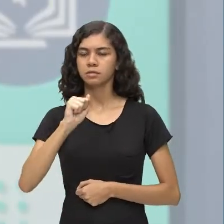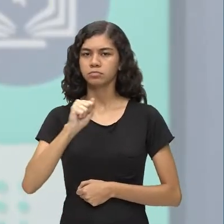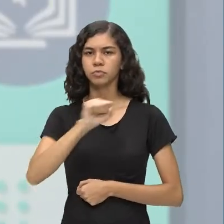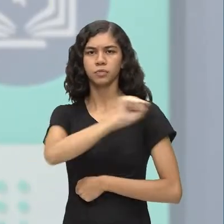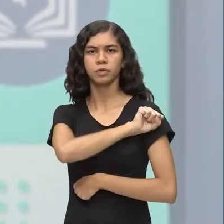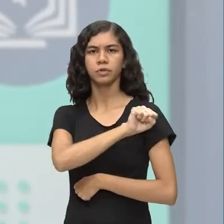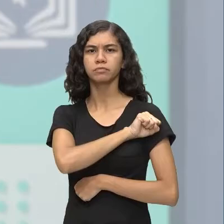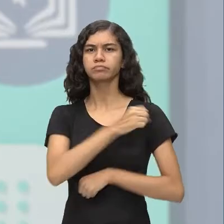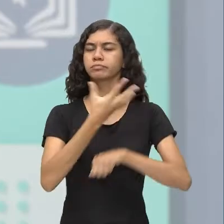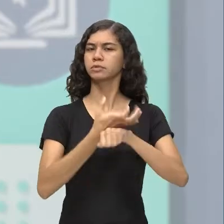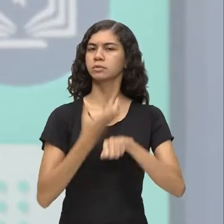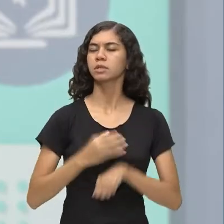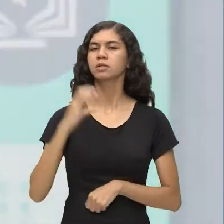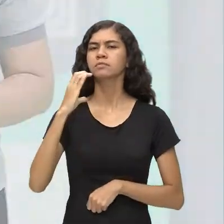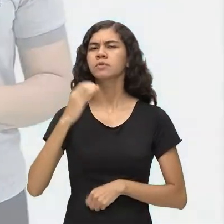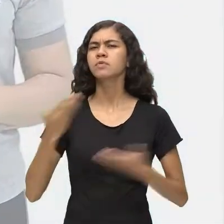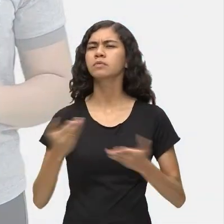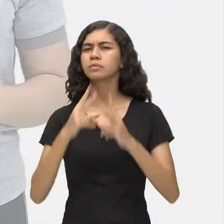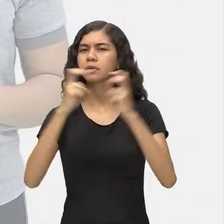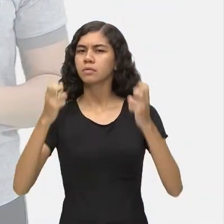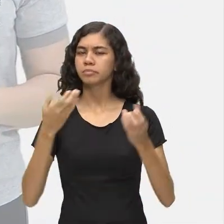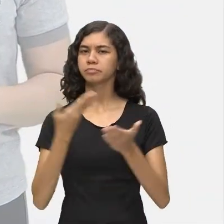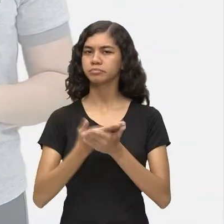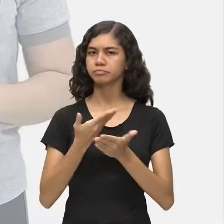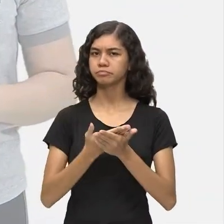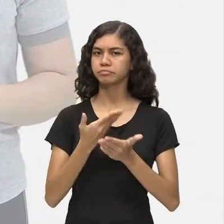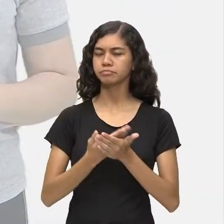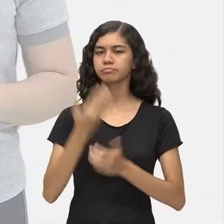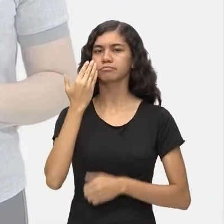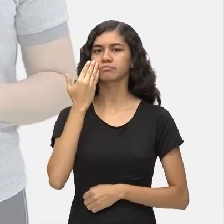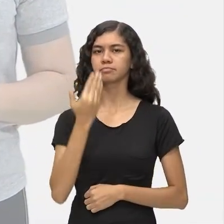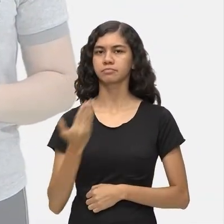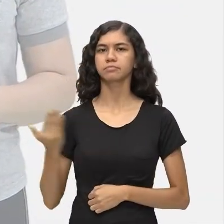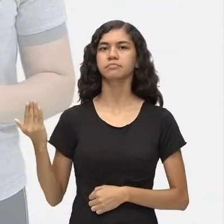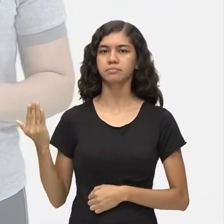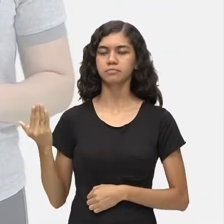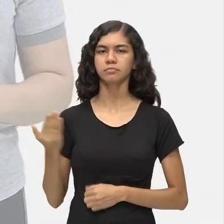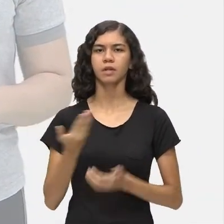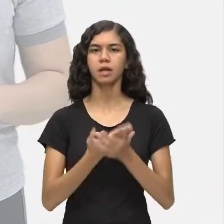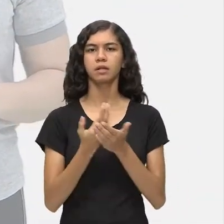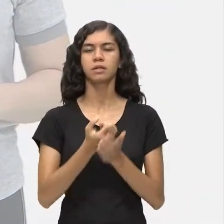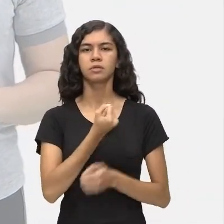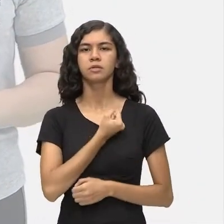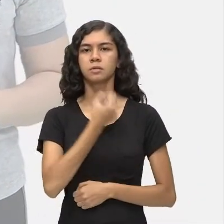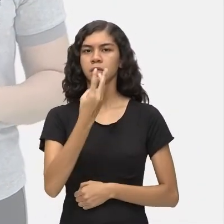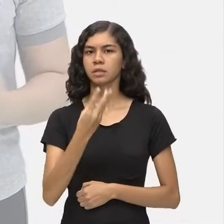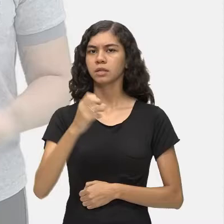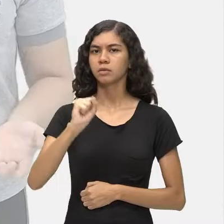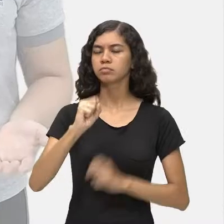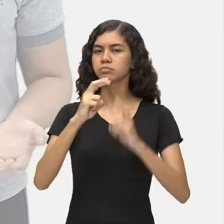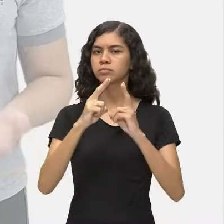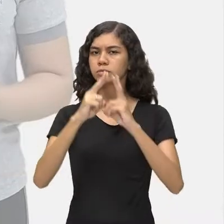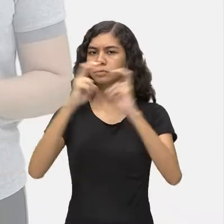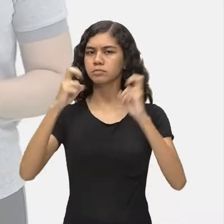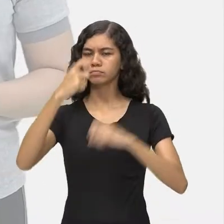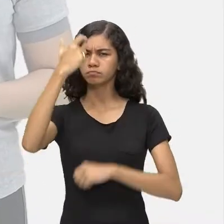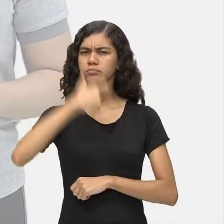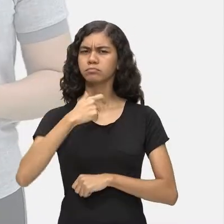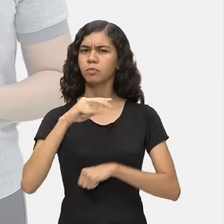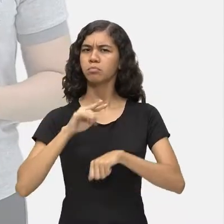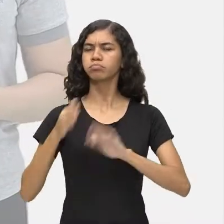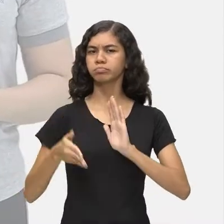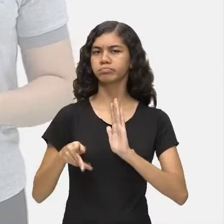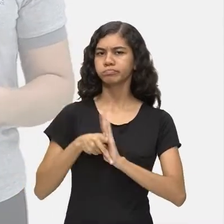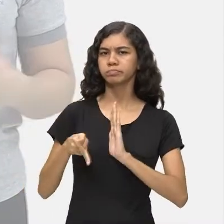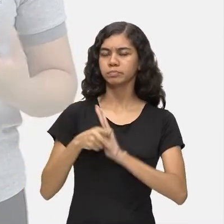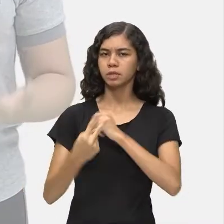Ciências e vamos ver o que vai ter na nossa aula. Na aula 38, nós vamos ter como título Eu me cuido. E no